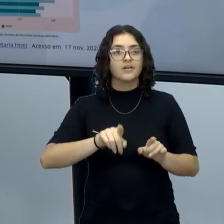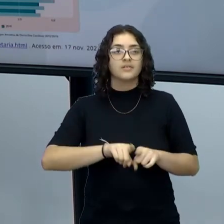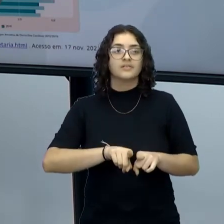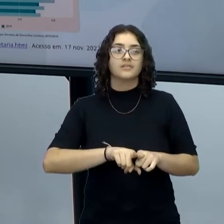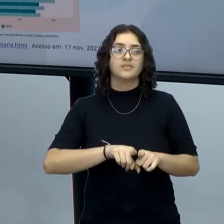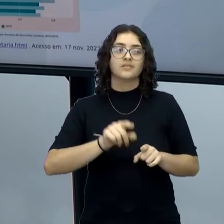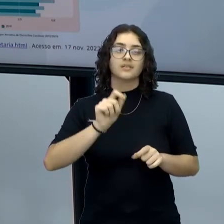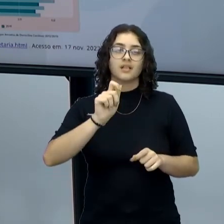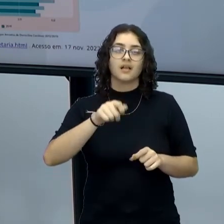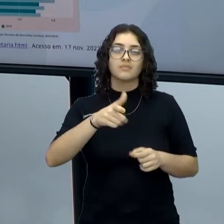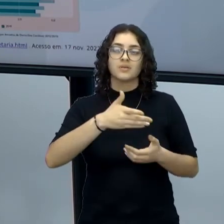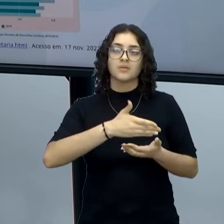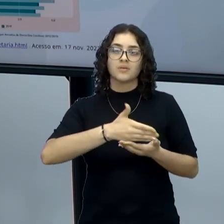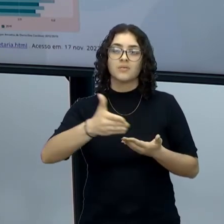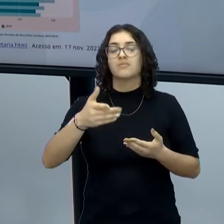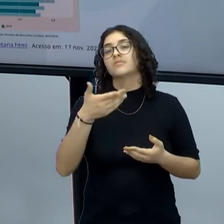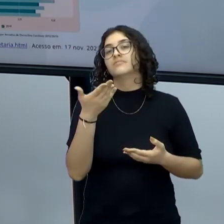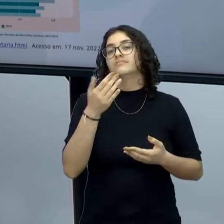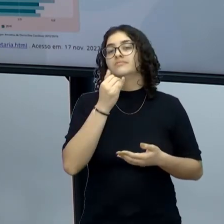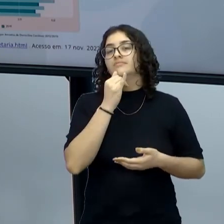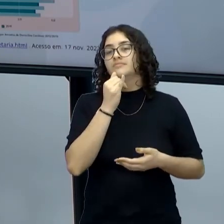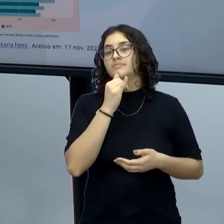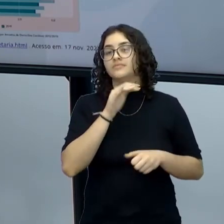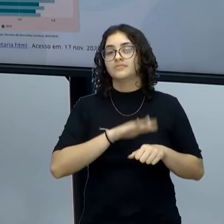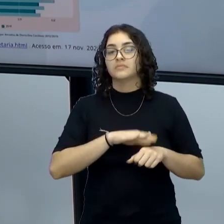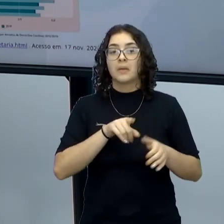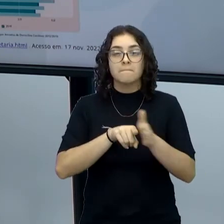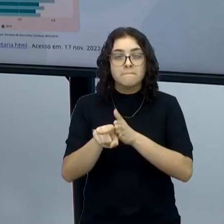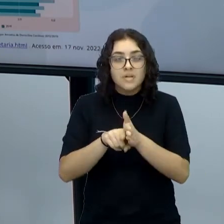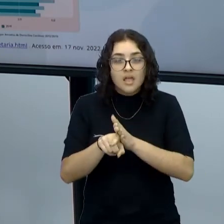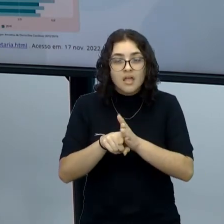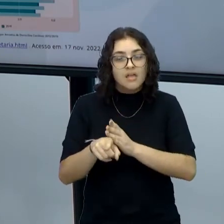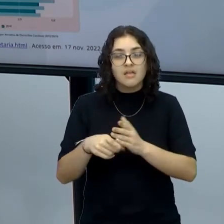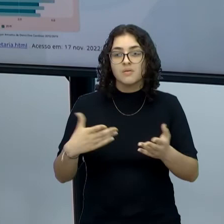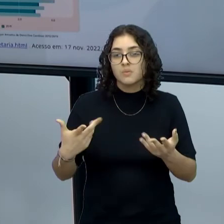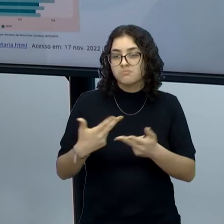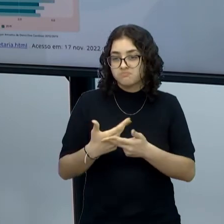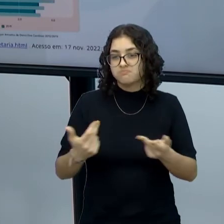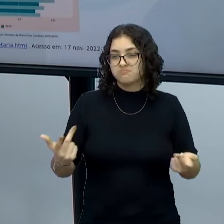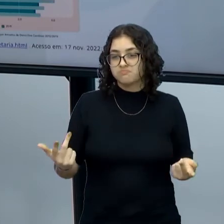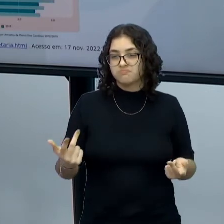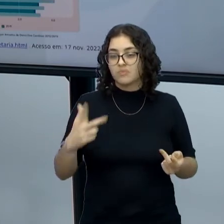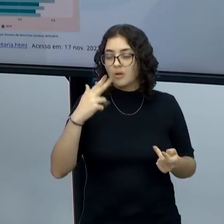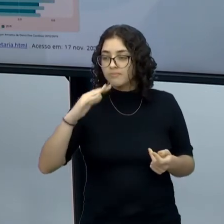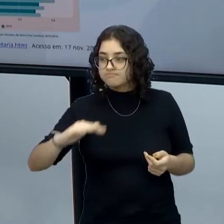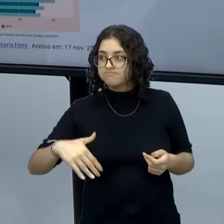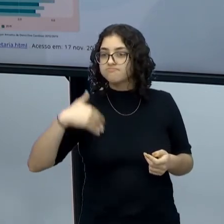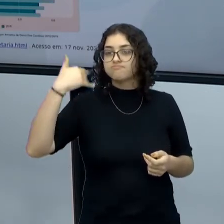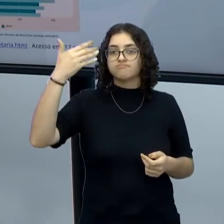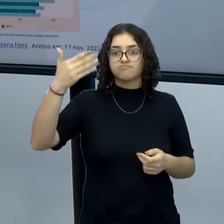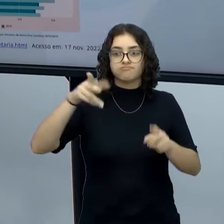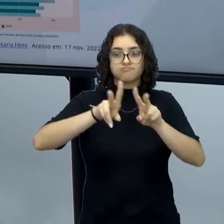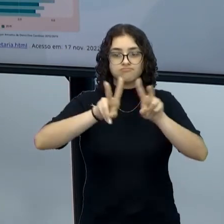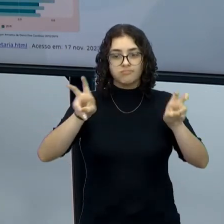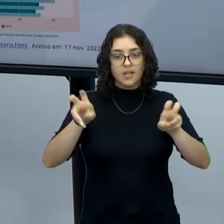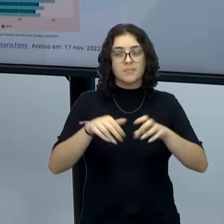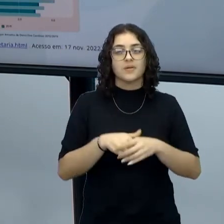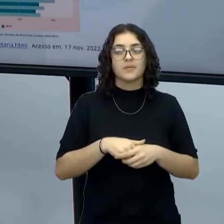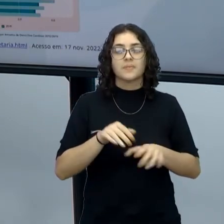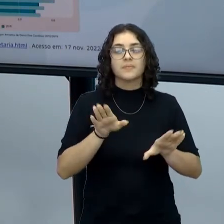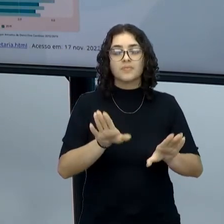pode ser um pontapé inicial para de repente vocês fazerem uma pesquisa tal e um pouquinho mais além no assunto. Mas